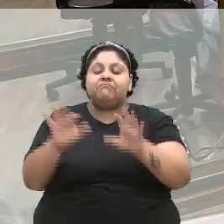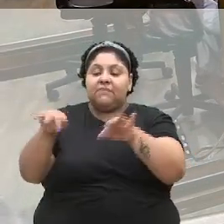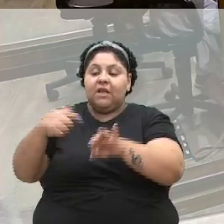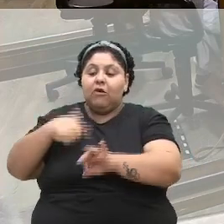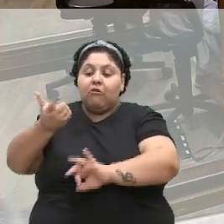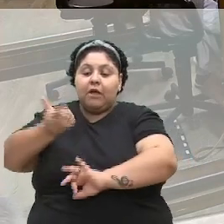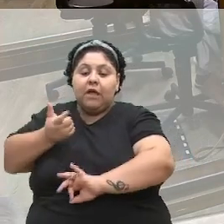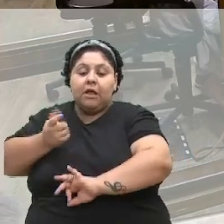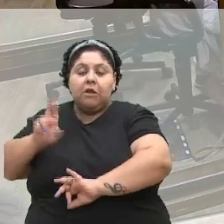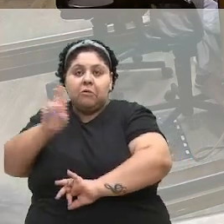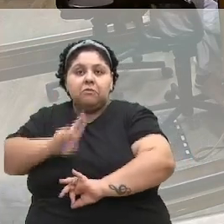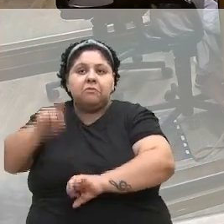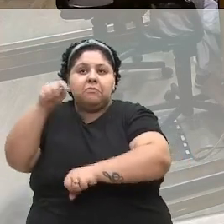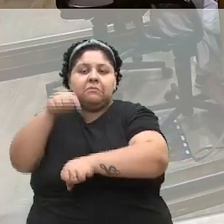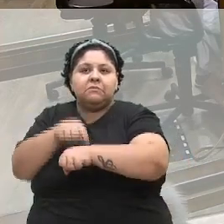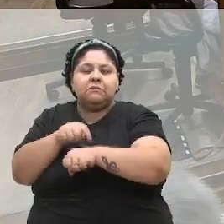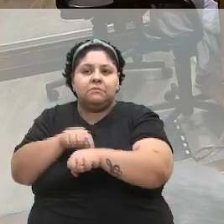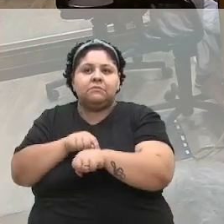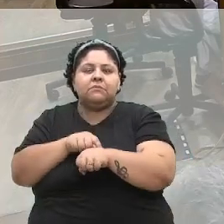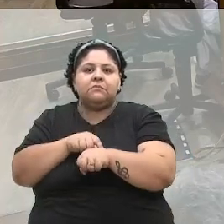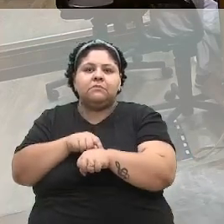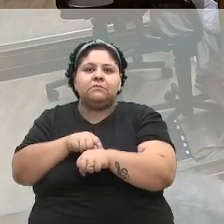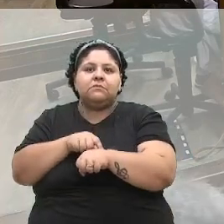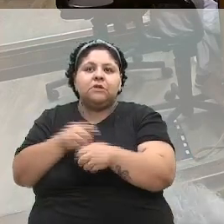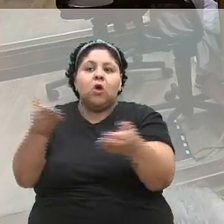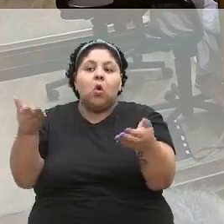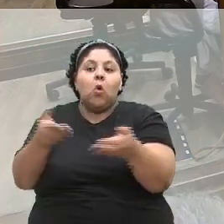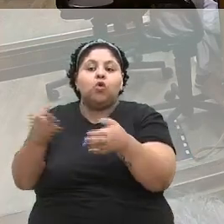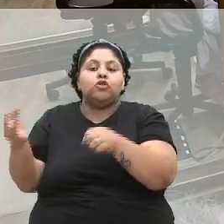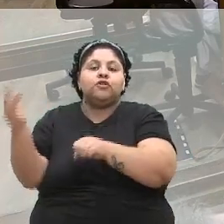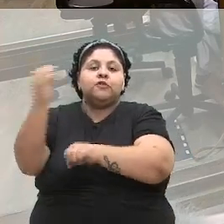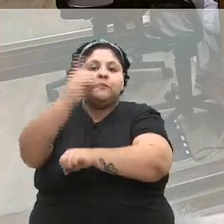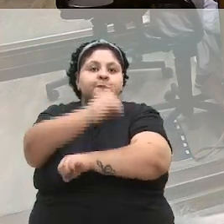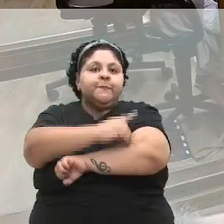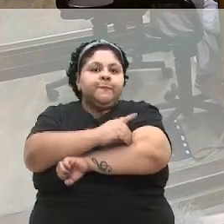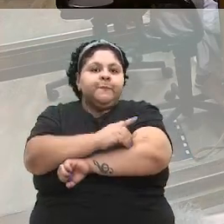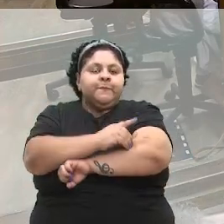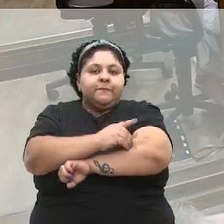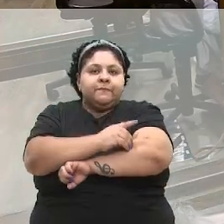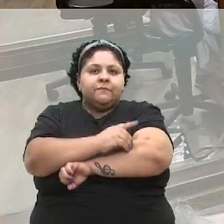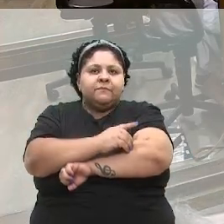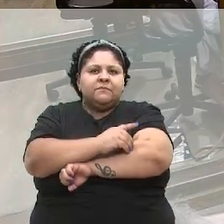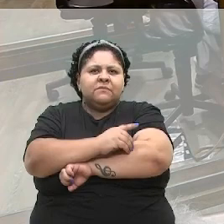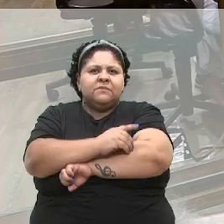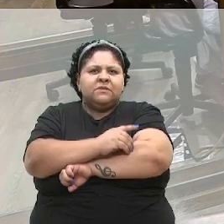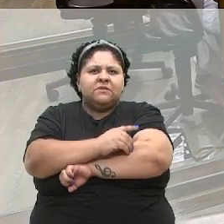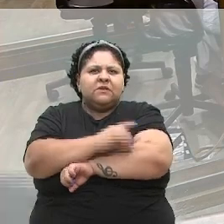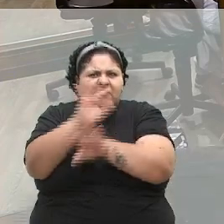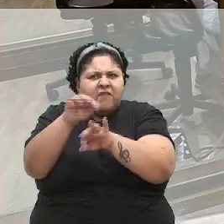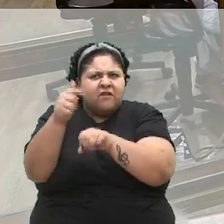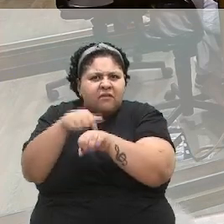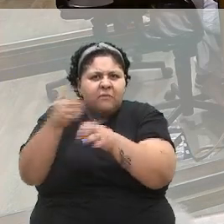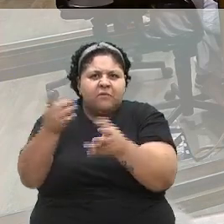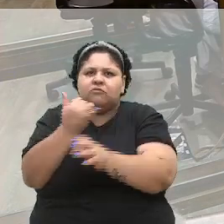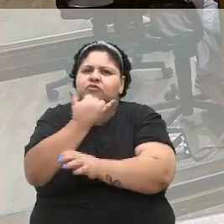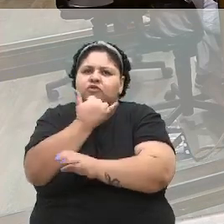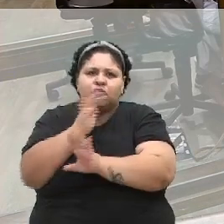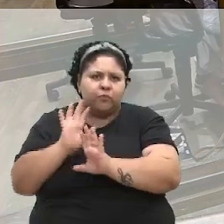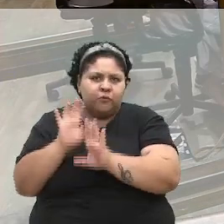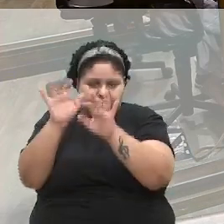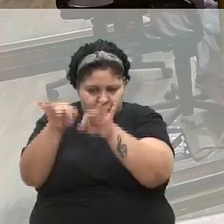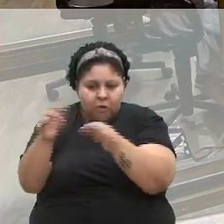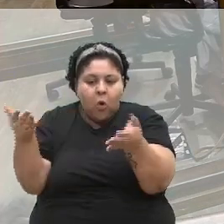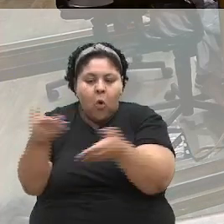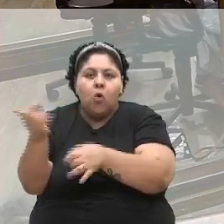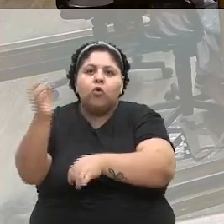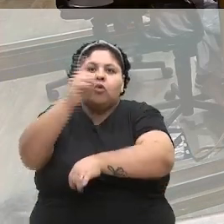usar esse tempo para... Hoje é dia... Não, tá, já acabou o meu tempo? Ah, desculpe, mas eu concluo. Hoje